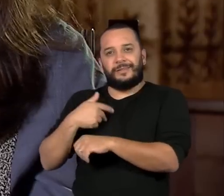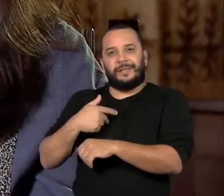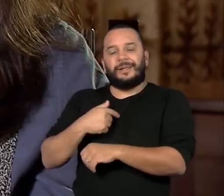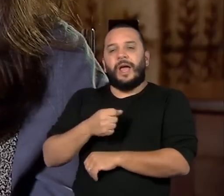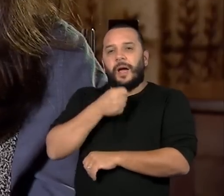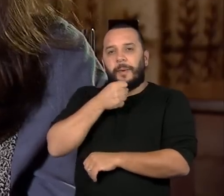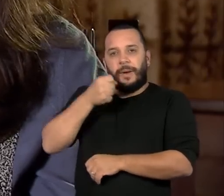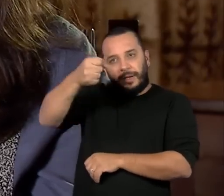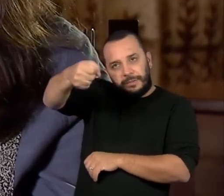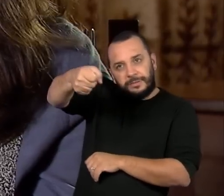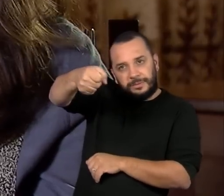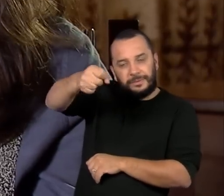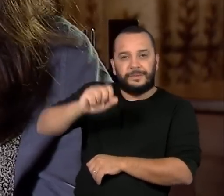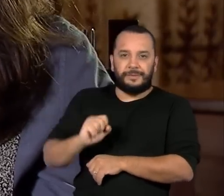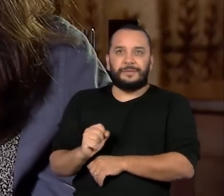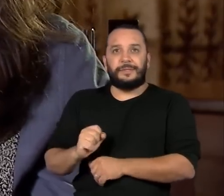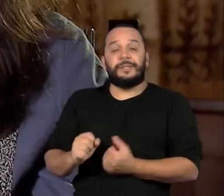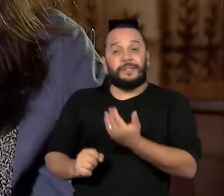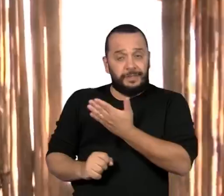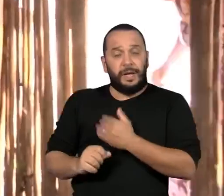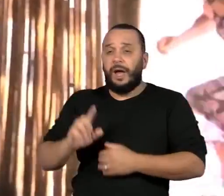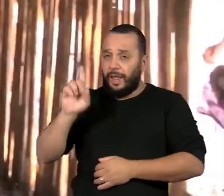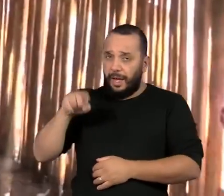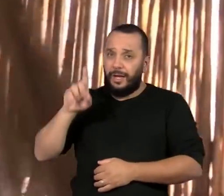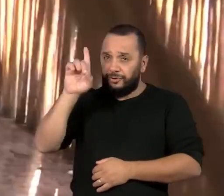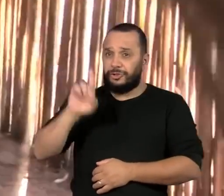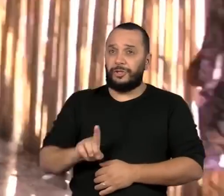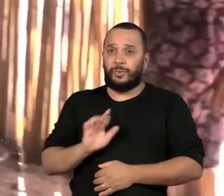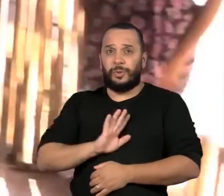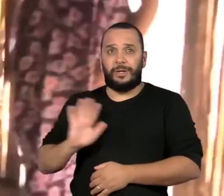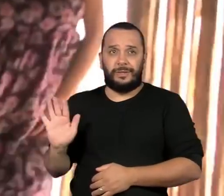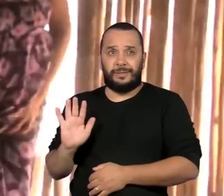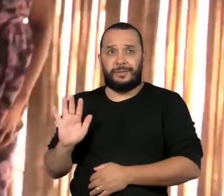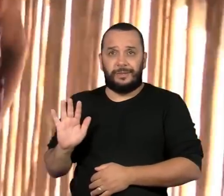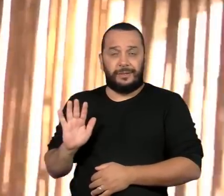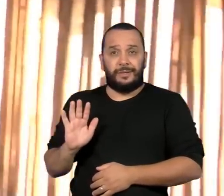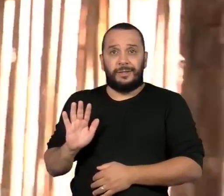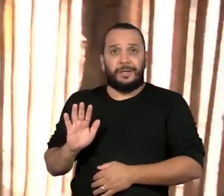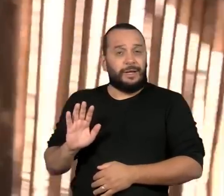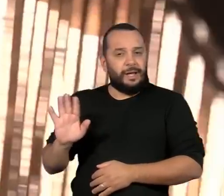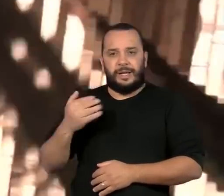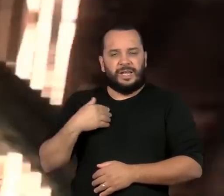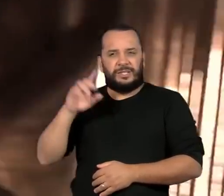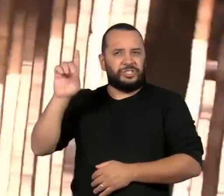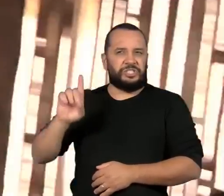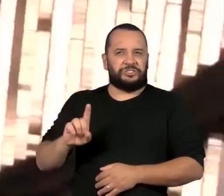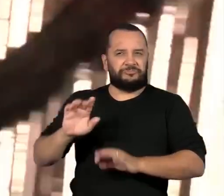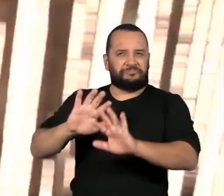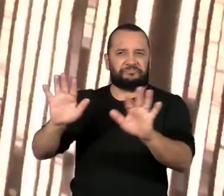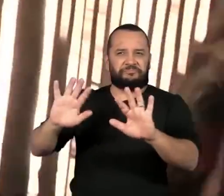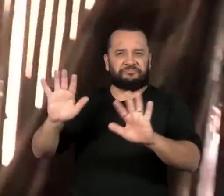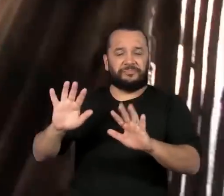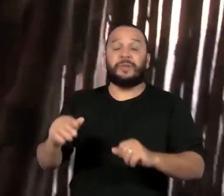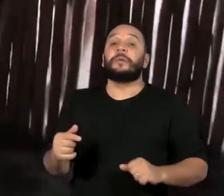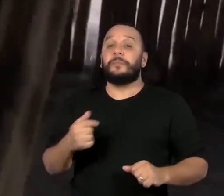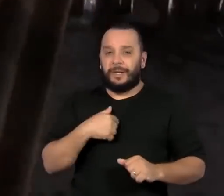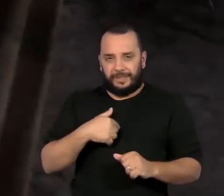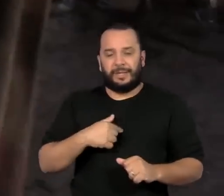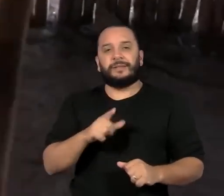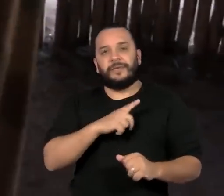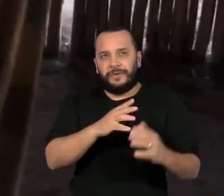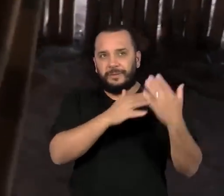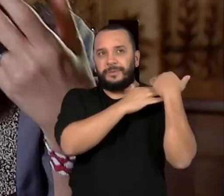dessa experiência, e a Vissió foi a diretora. Dali em diante, ela não dirigiu mais, né? Mas ela teve um